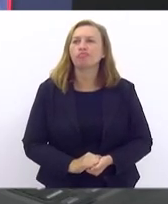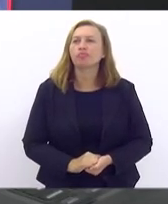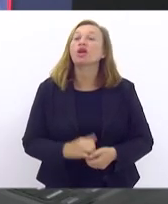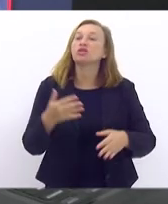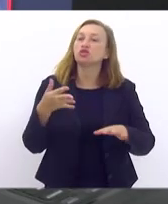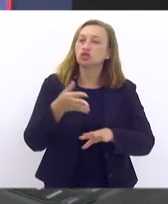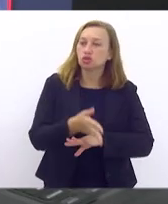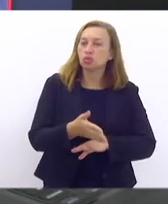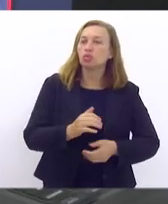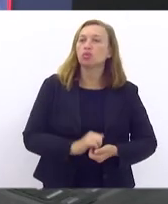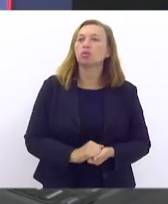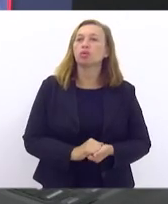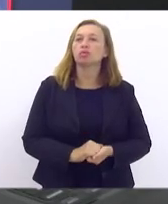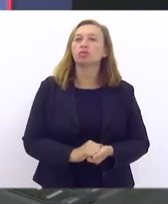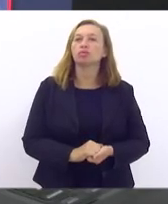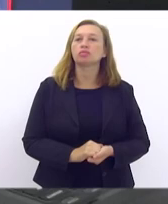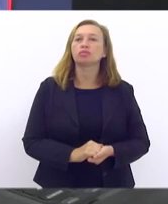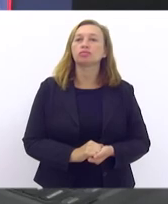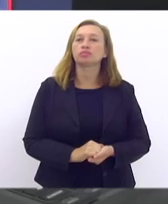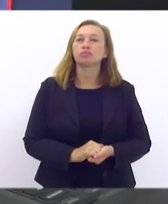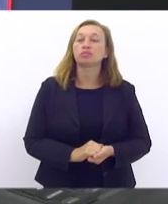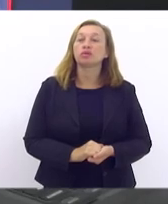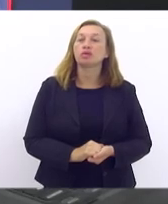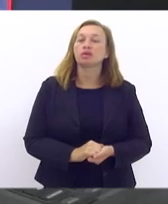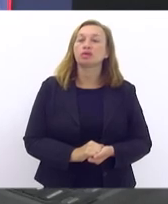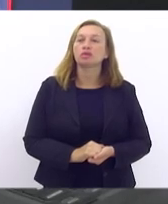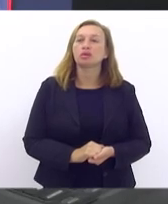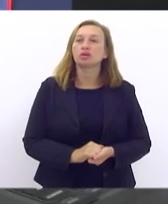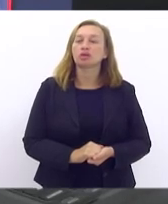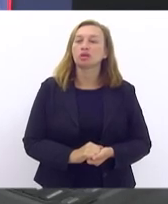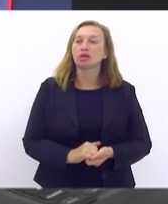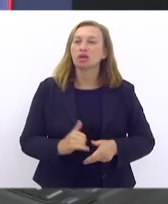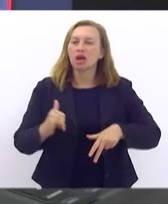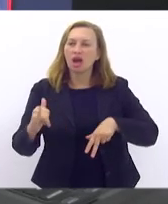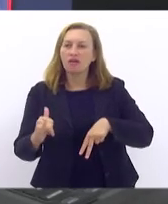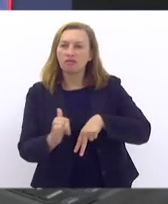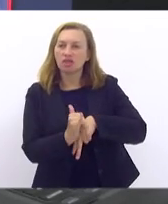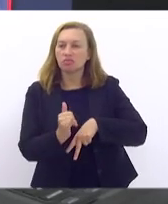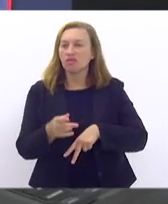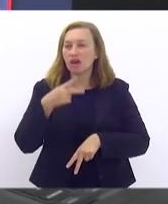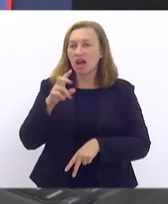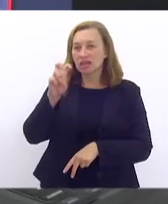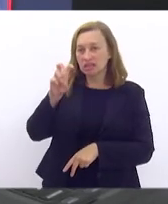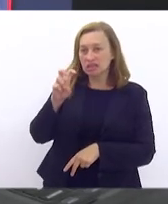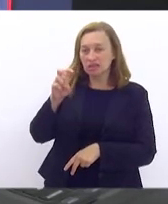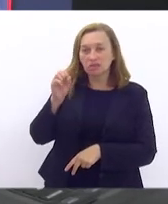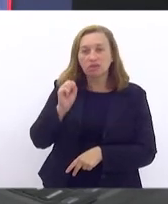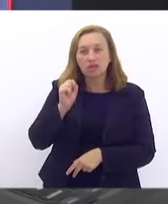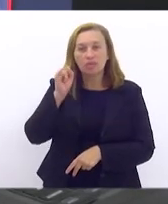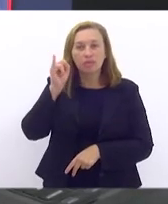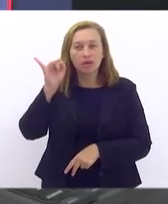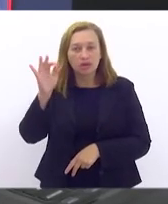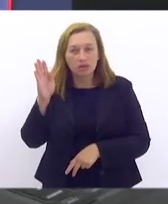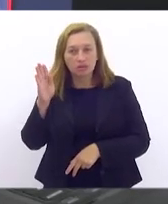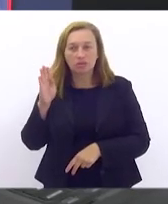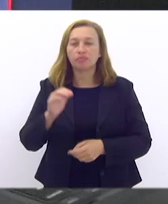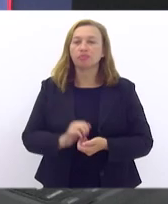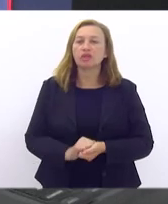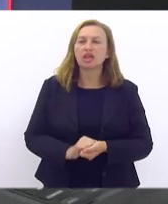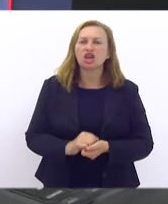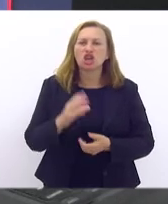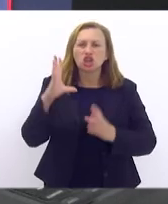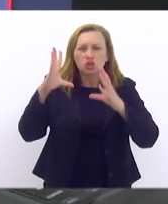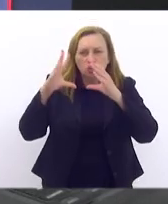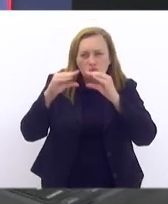chegou da seguinte forma. A vítima diz que às 5 da manhã, escuro ainda, ela